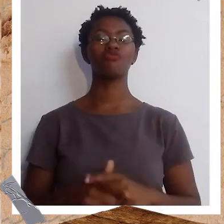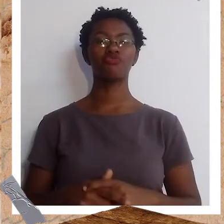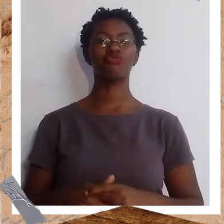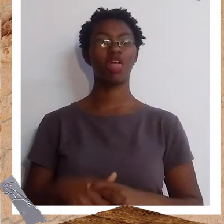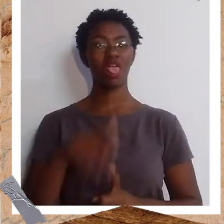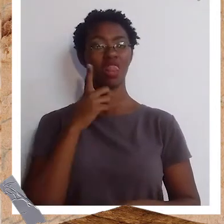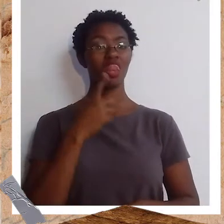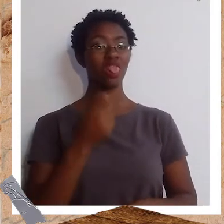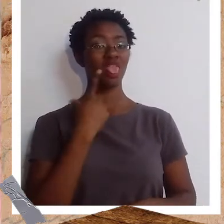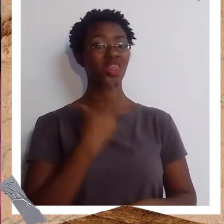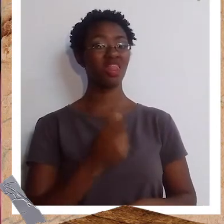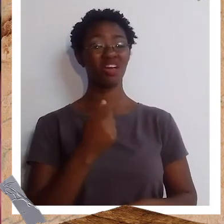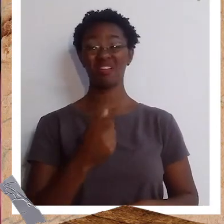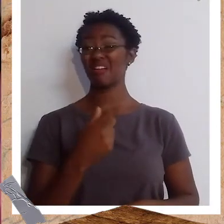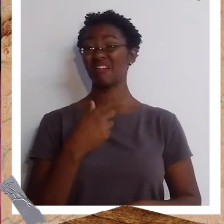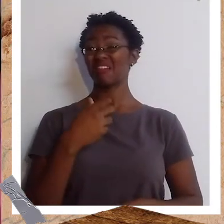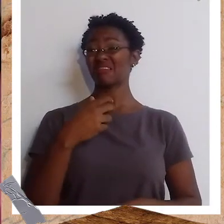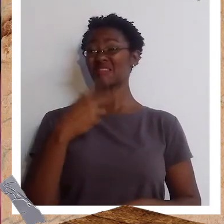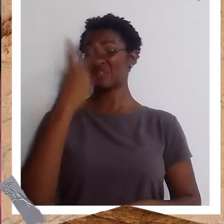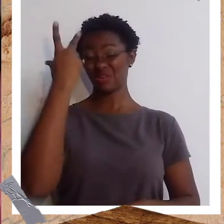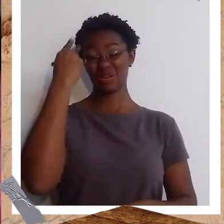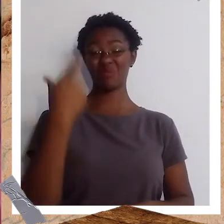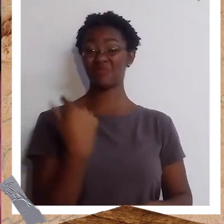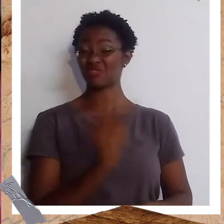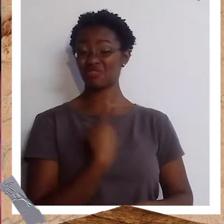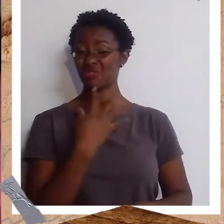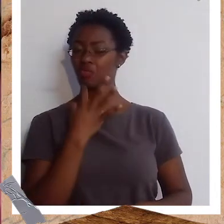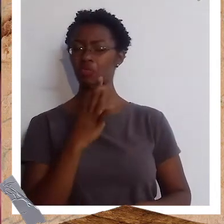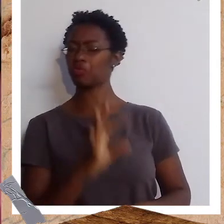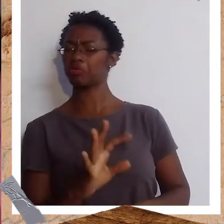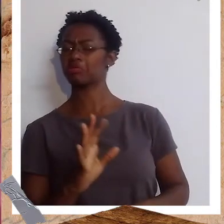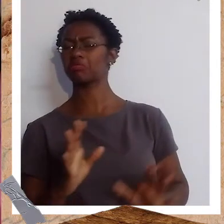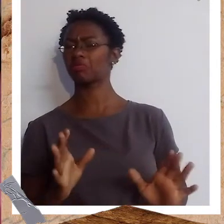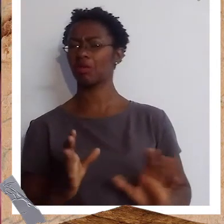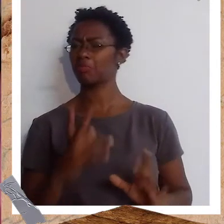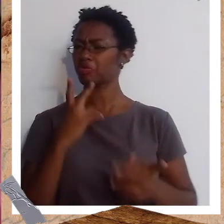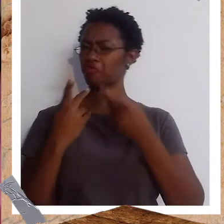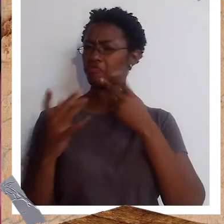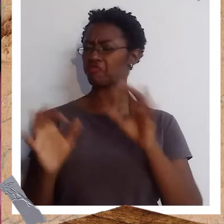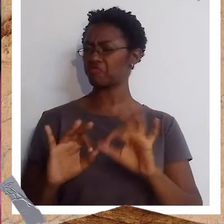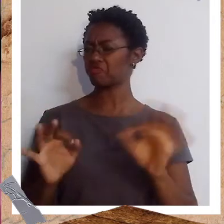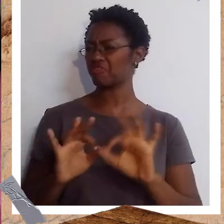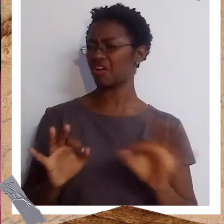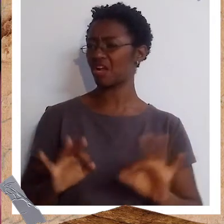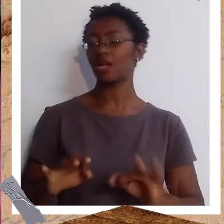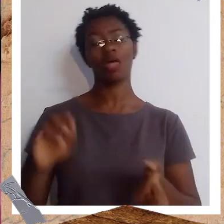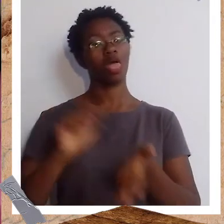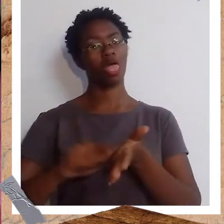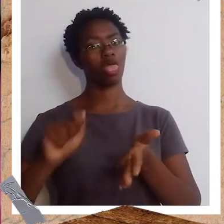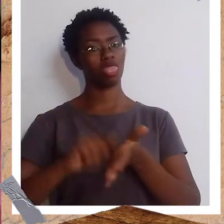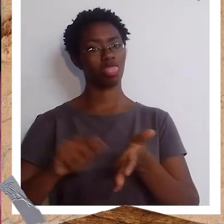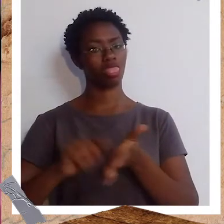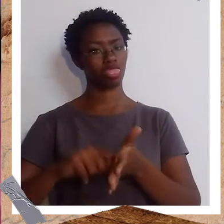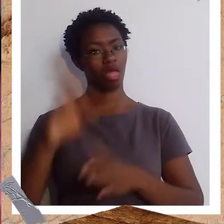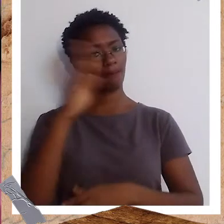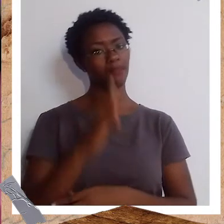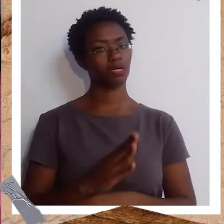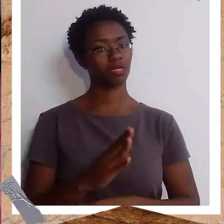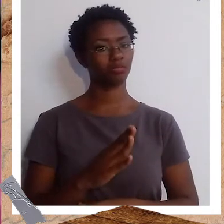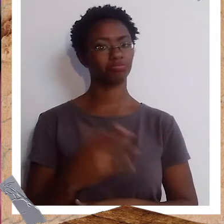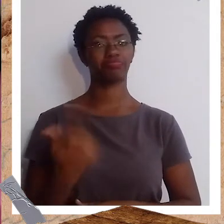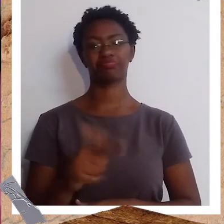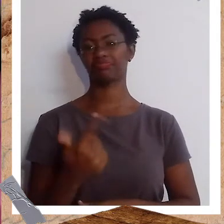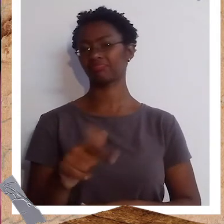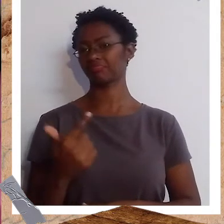línguas que geralmente, né, menos tradicionais, que obra de autoria brasileira, de uma forma geral, não